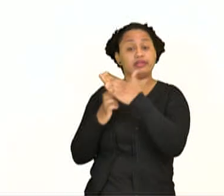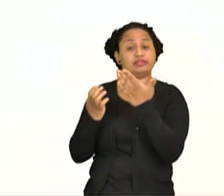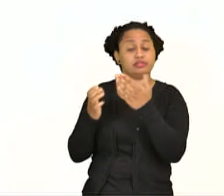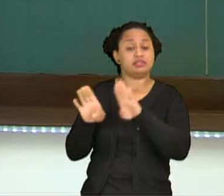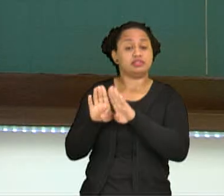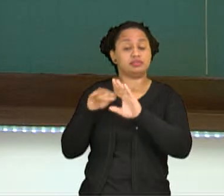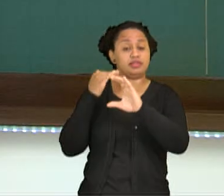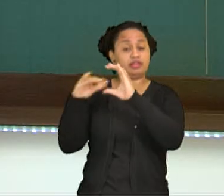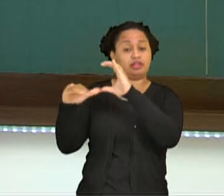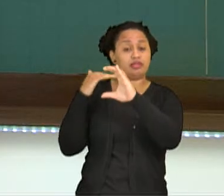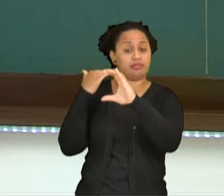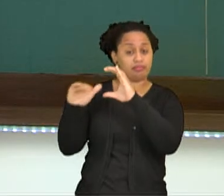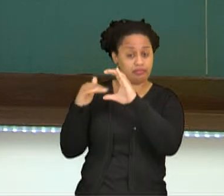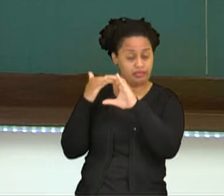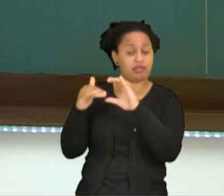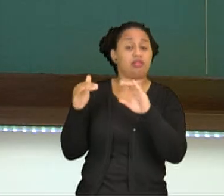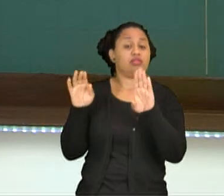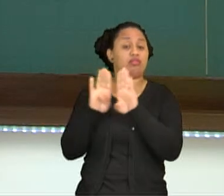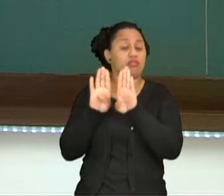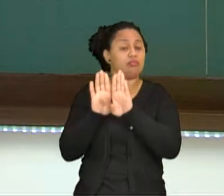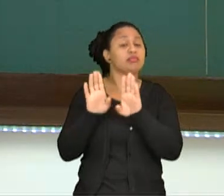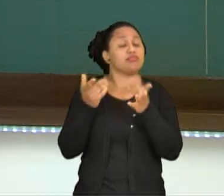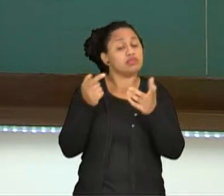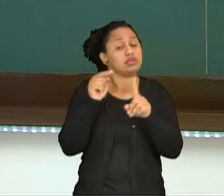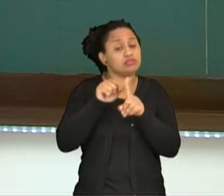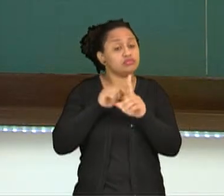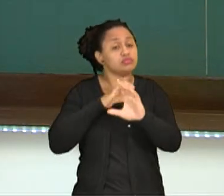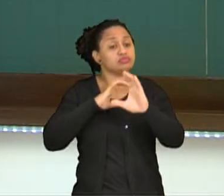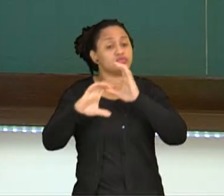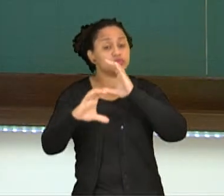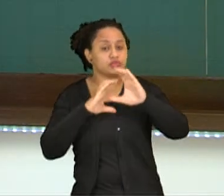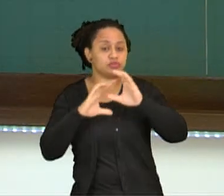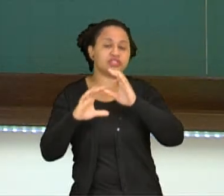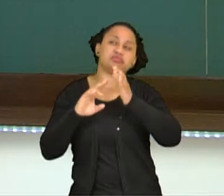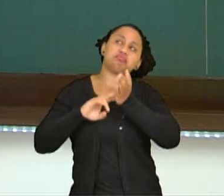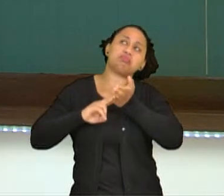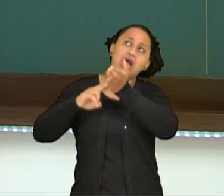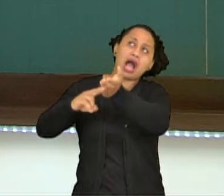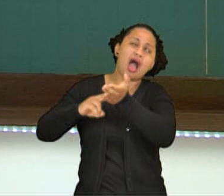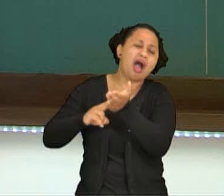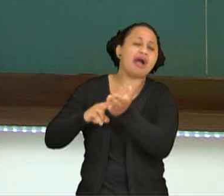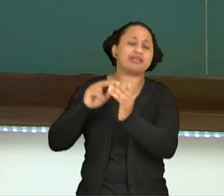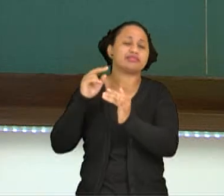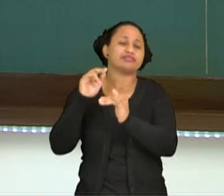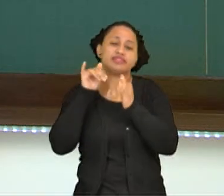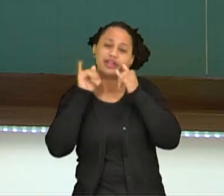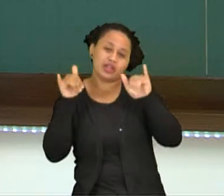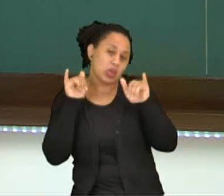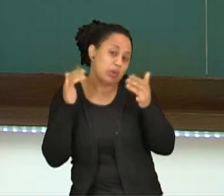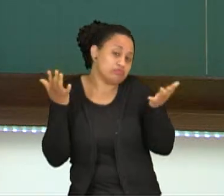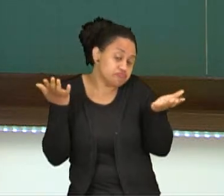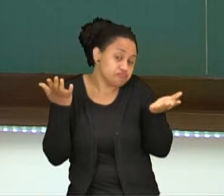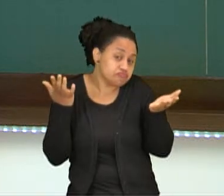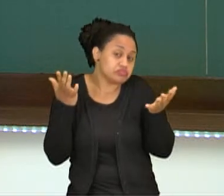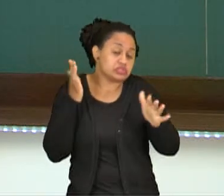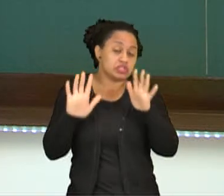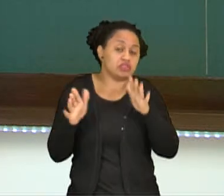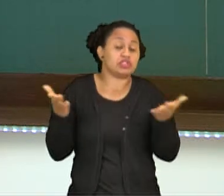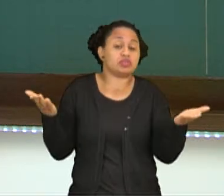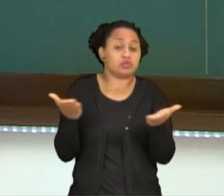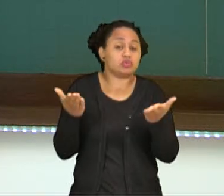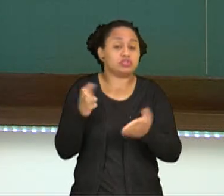correio eletrônico também, que também é uma forma de comunicação, uma carta eletrônica, vamos dizer assim, hoje que é mais